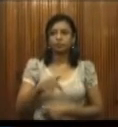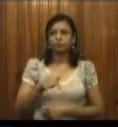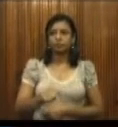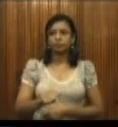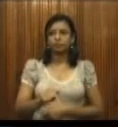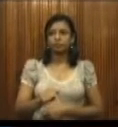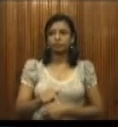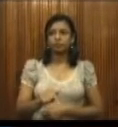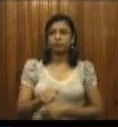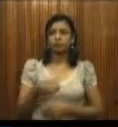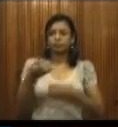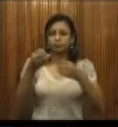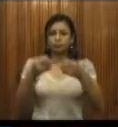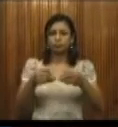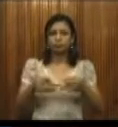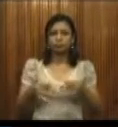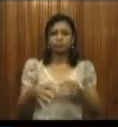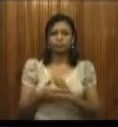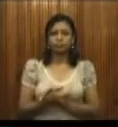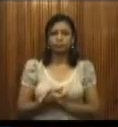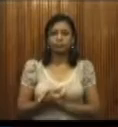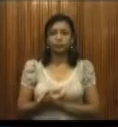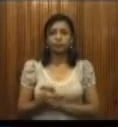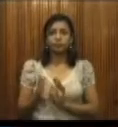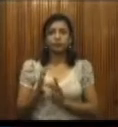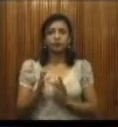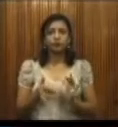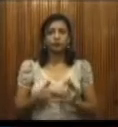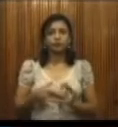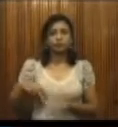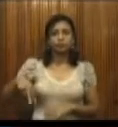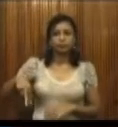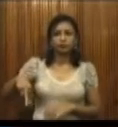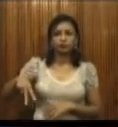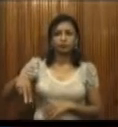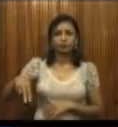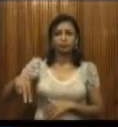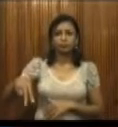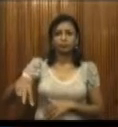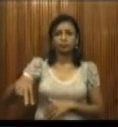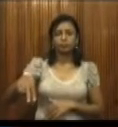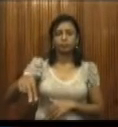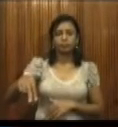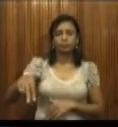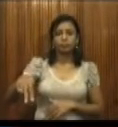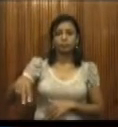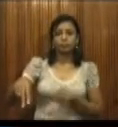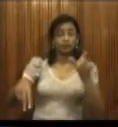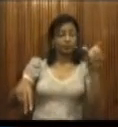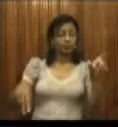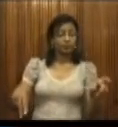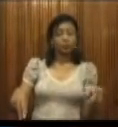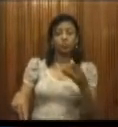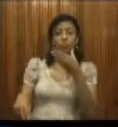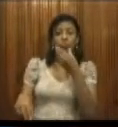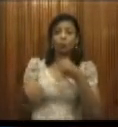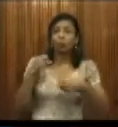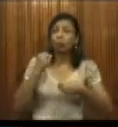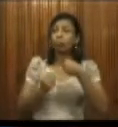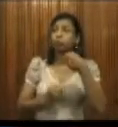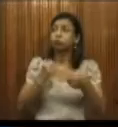Verso 17 diz: pondo-se Jesus a caminho, correu um homem ao seu